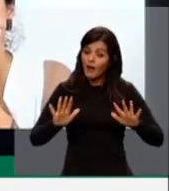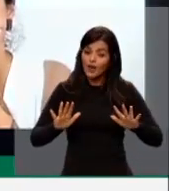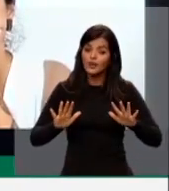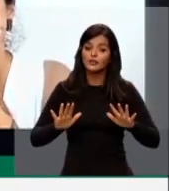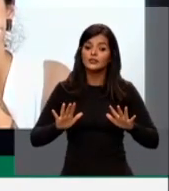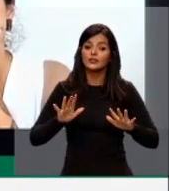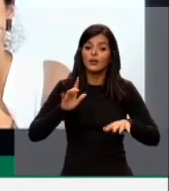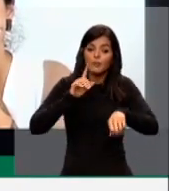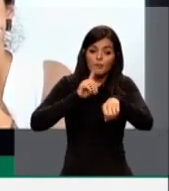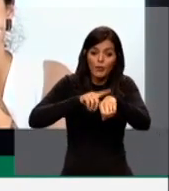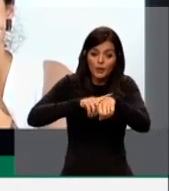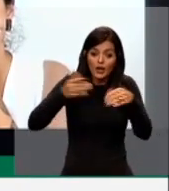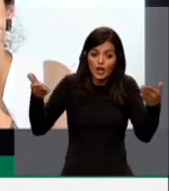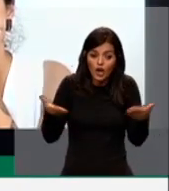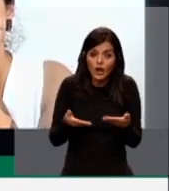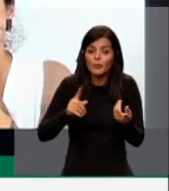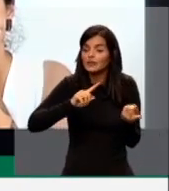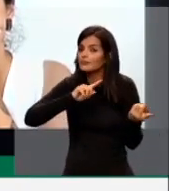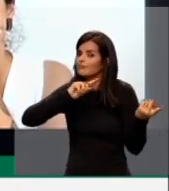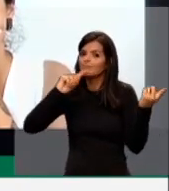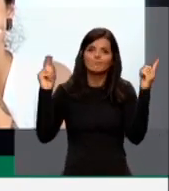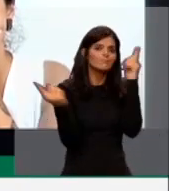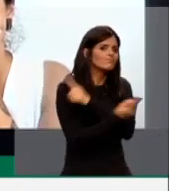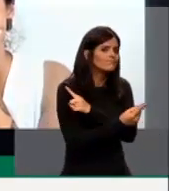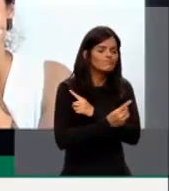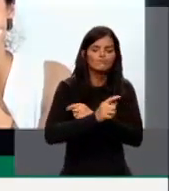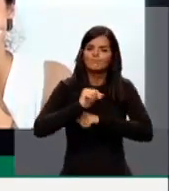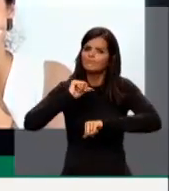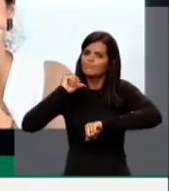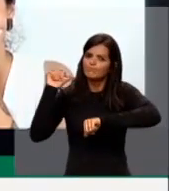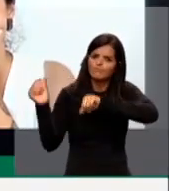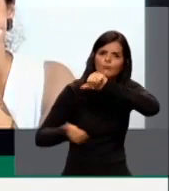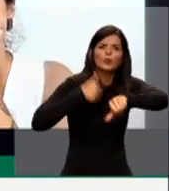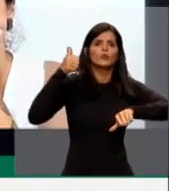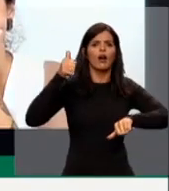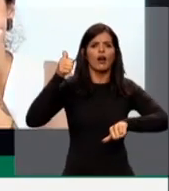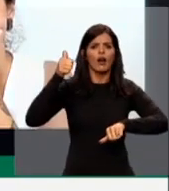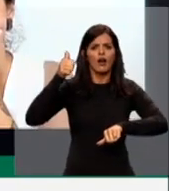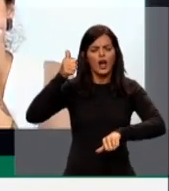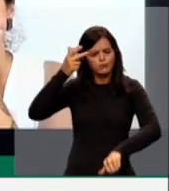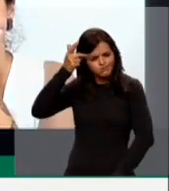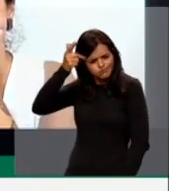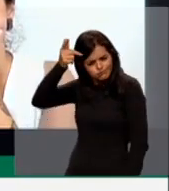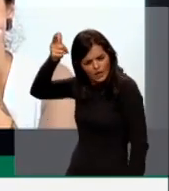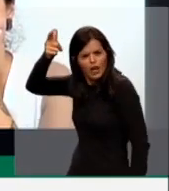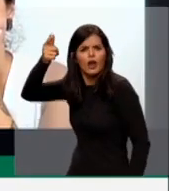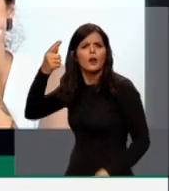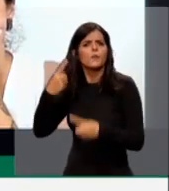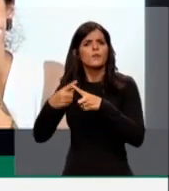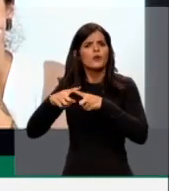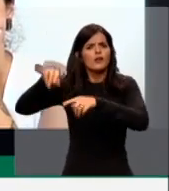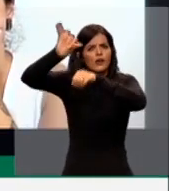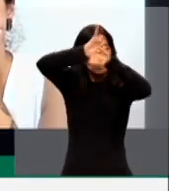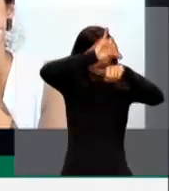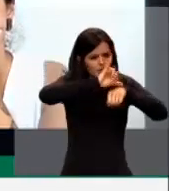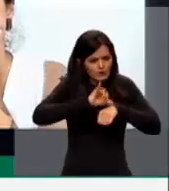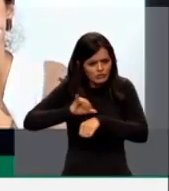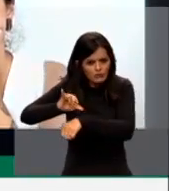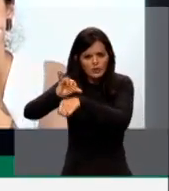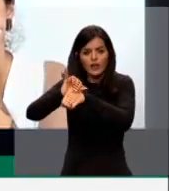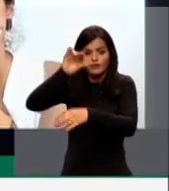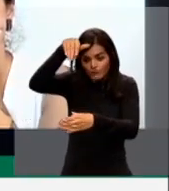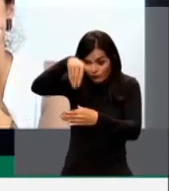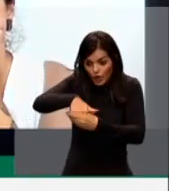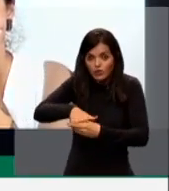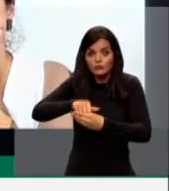terminar, é hora de virar o voto. É hora de virar o voto naquelas capitais, naquelas cidades em que nós temos chance de